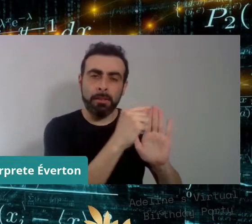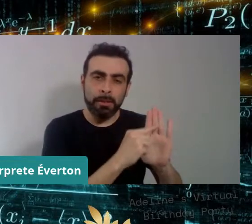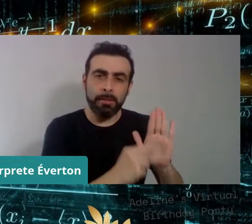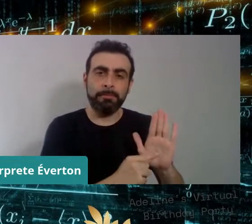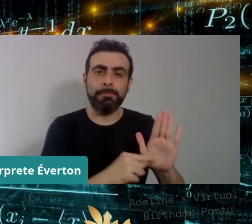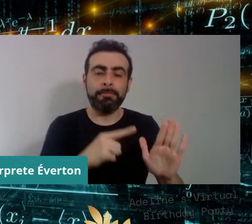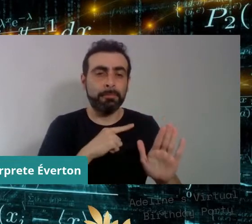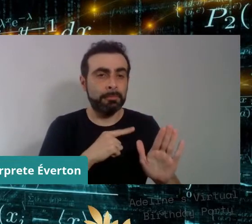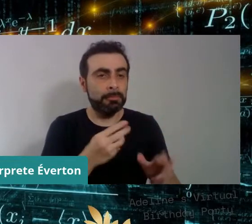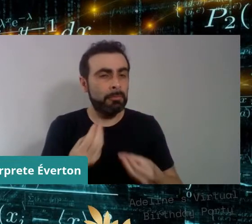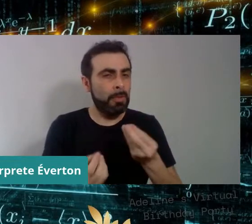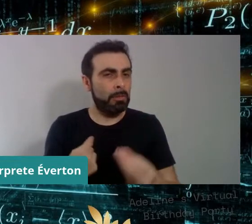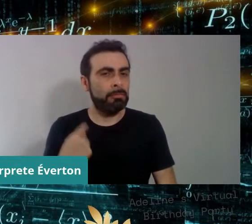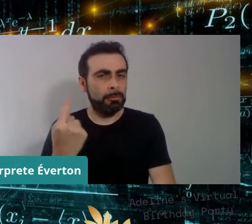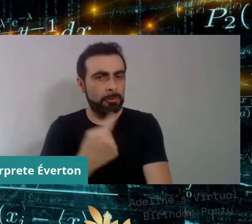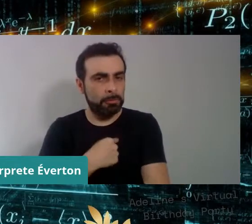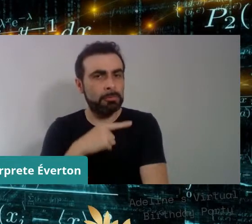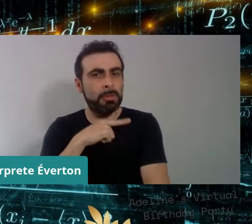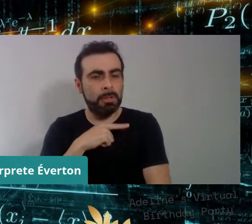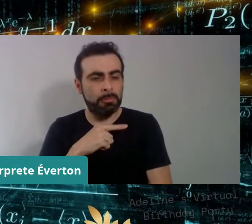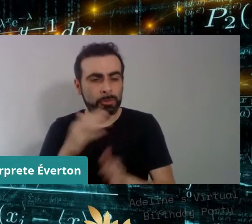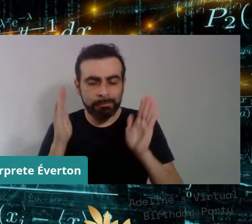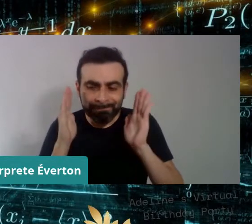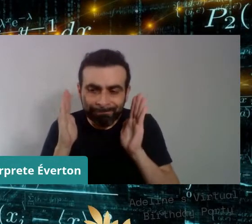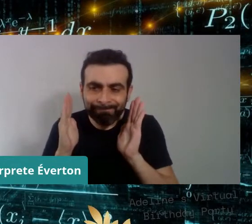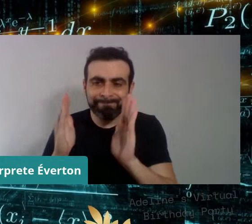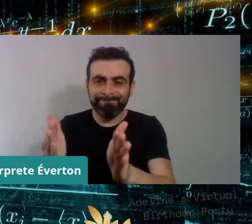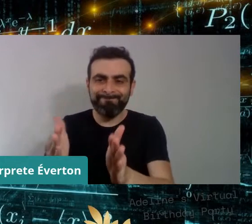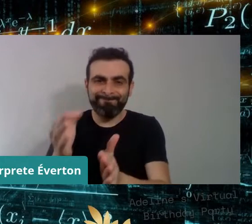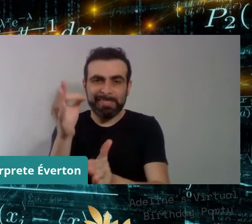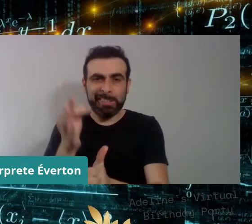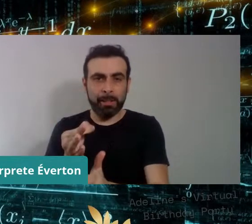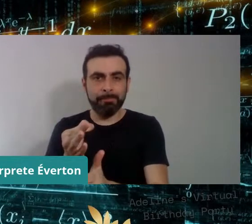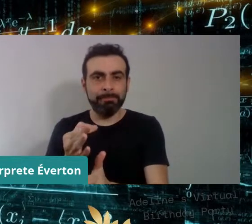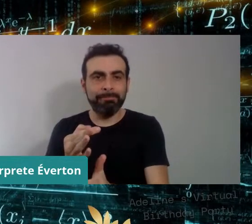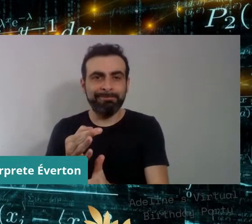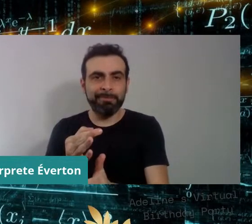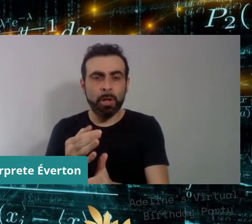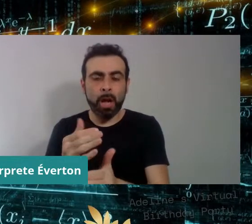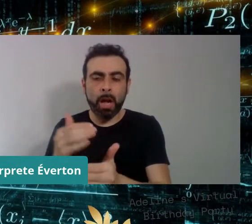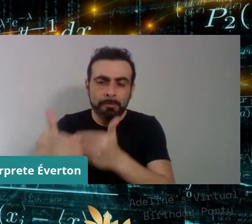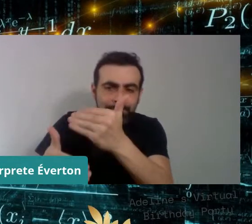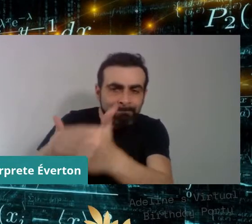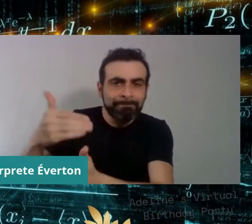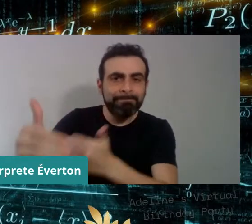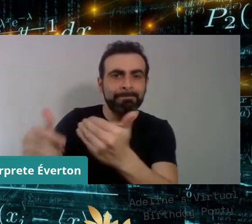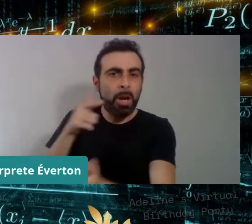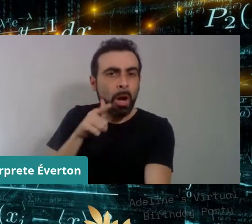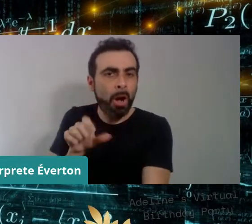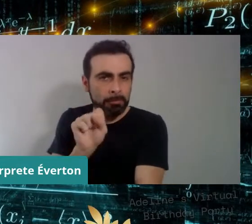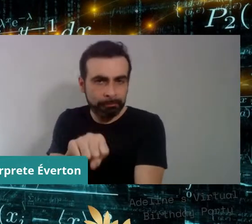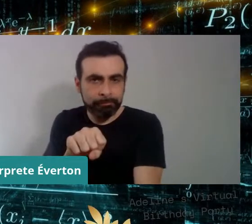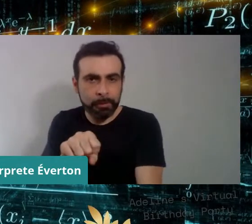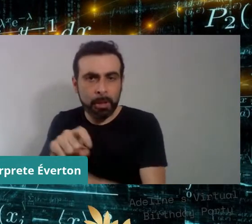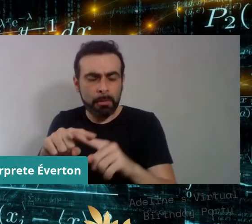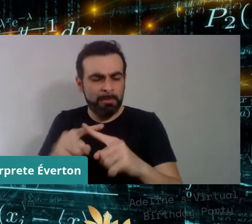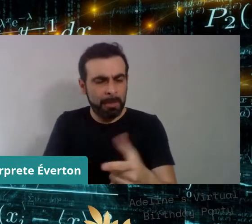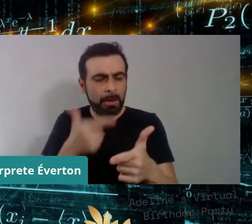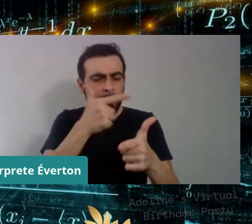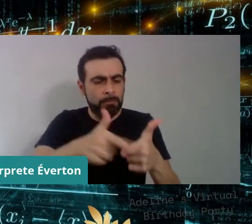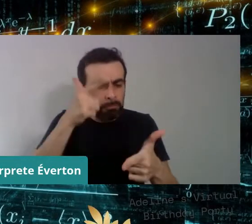nós estamos realmente no caminho certo. Nós estamos avançando, e apesar de todas as dificuldades, nós